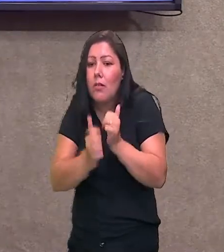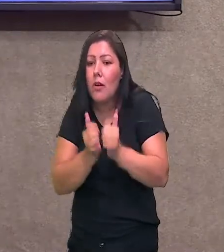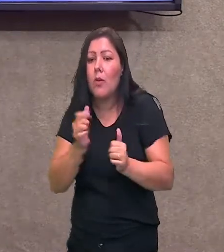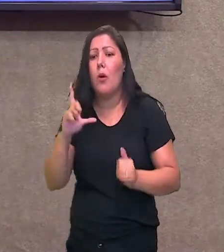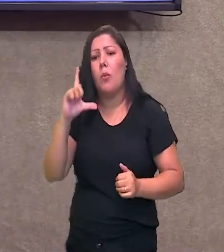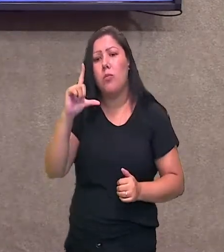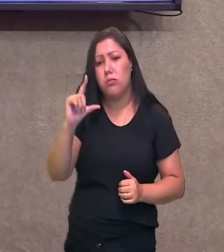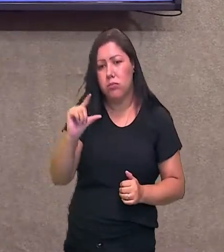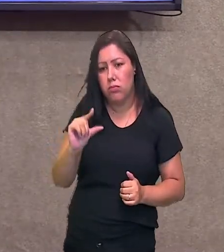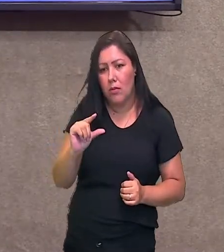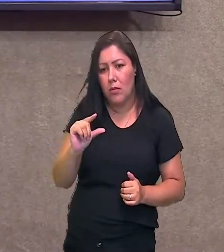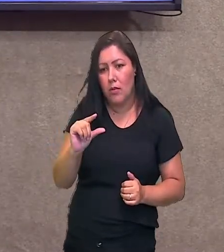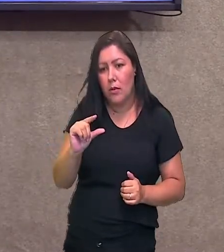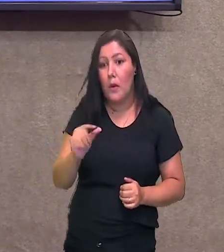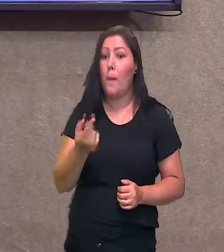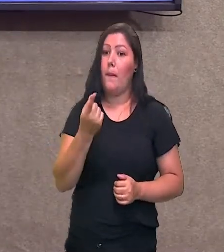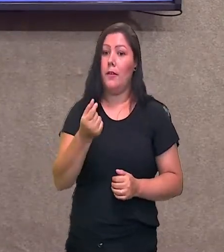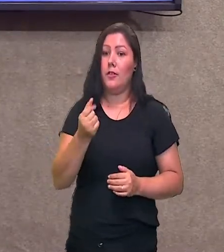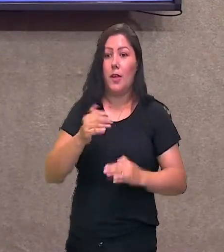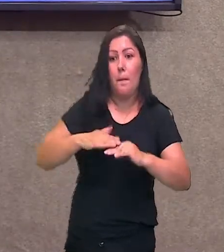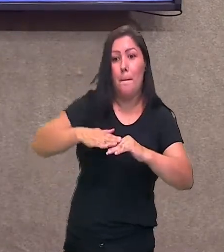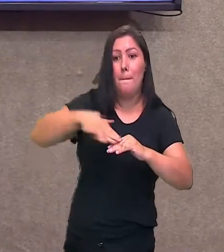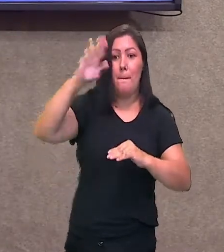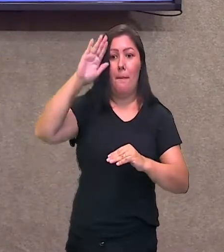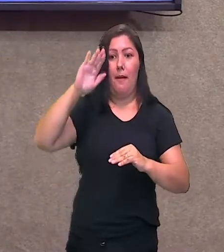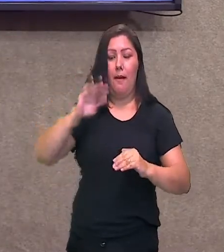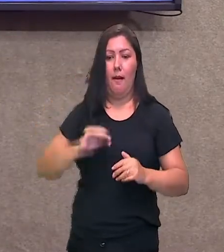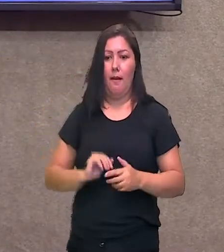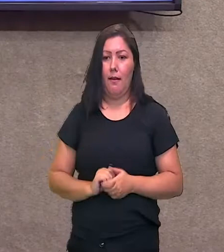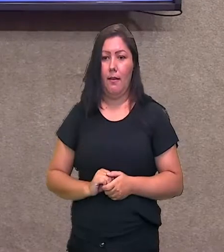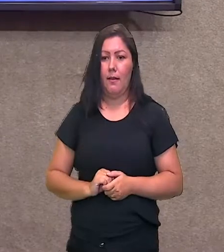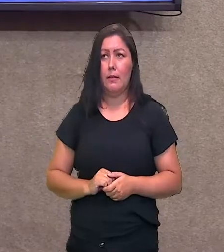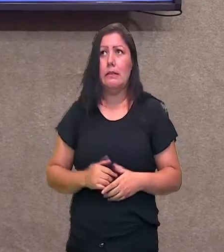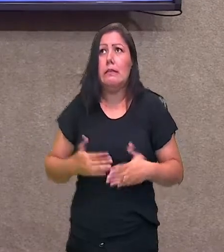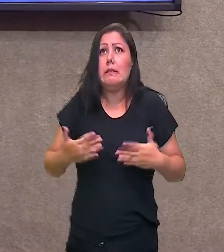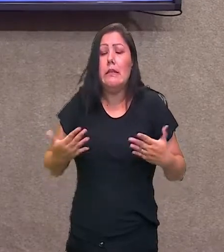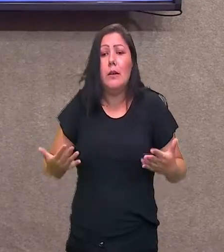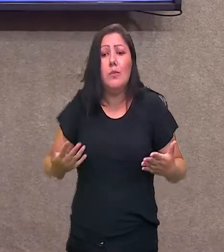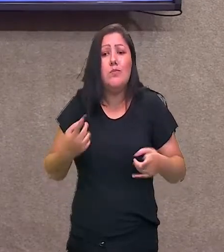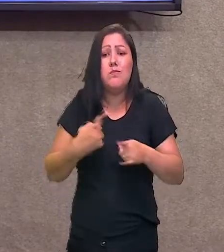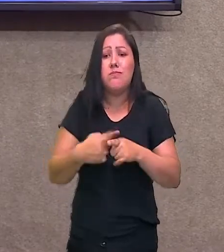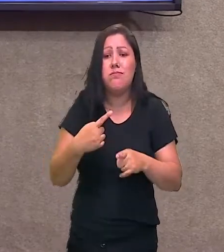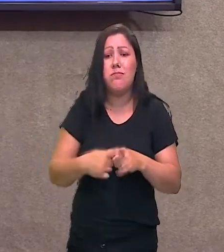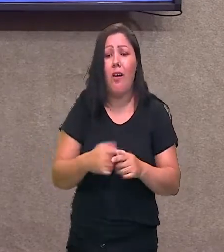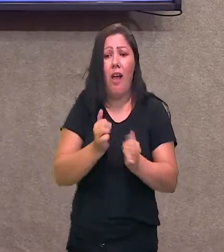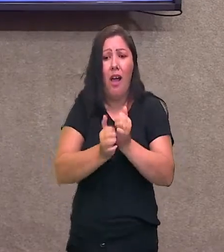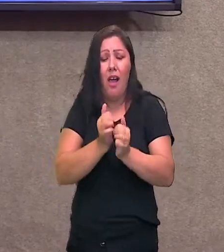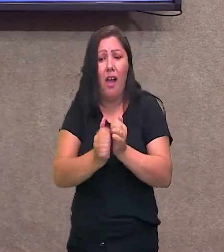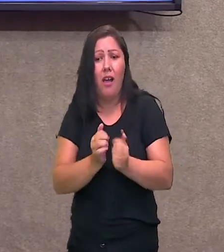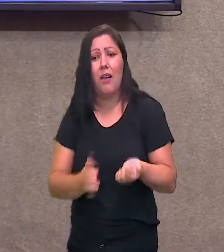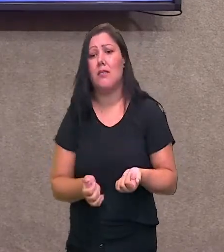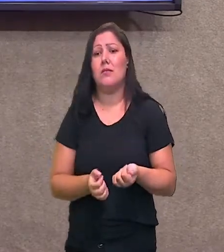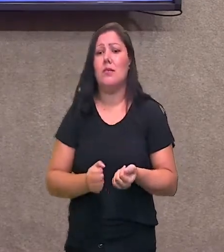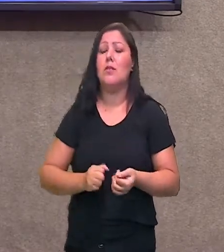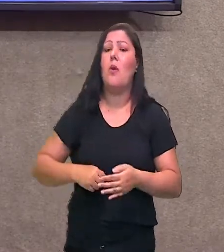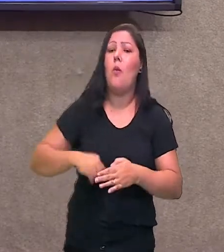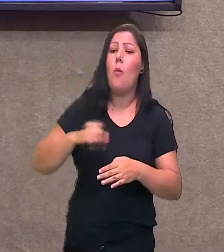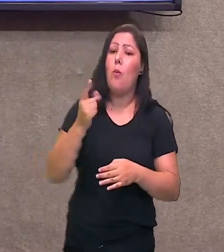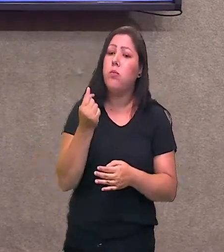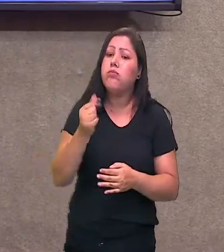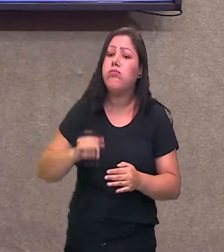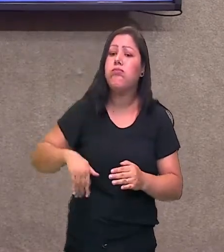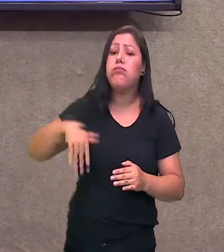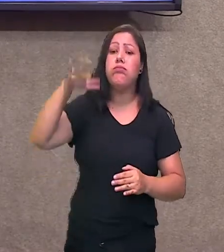Vai aumentar. Agora, Eliane, então por que subiu tanto assim o arroz se não houve baixa